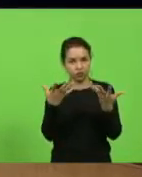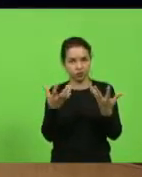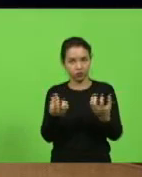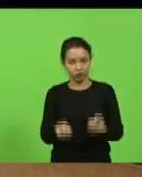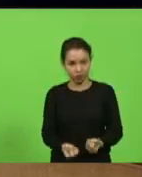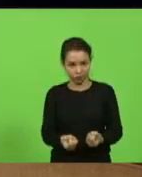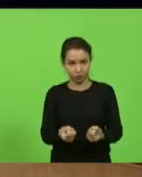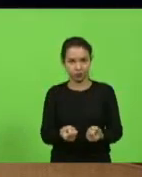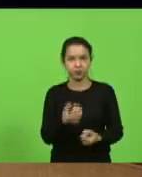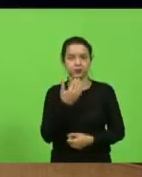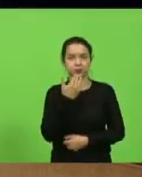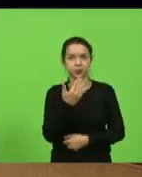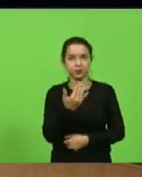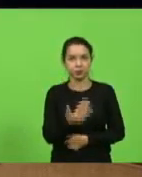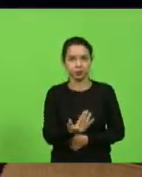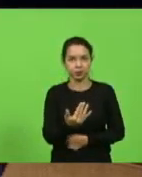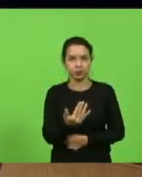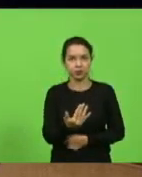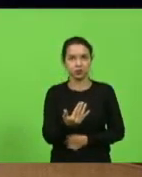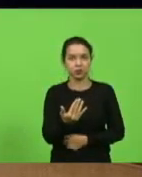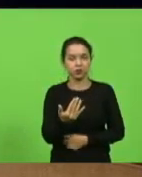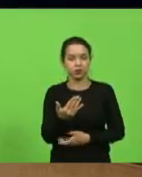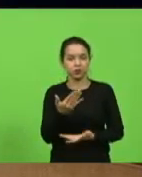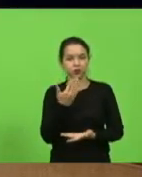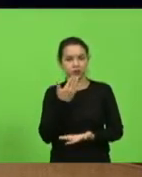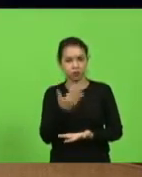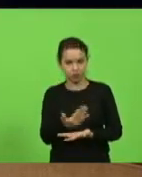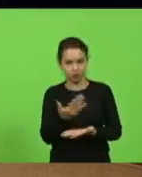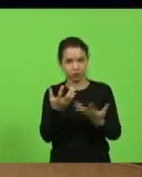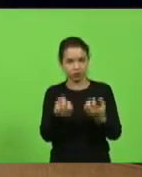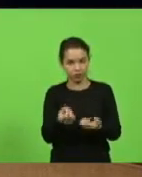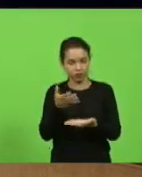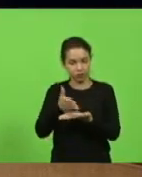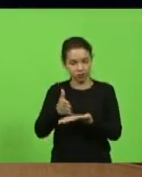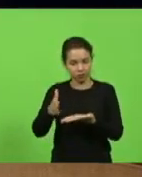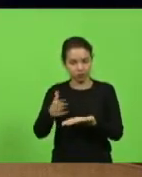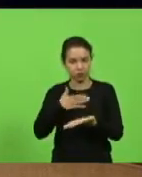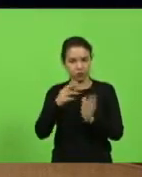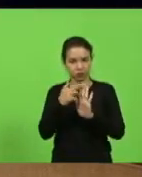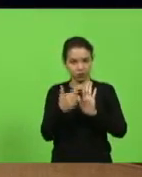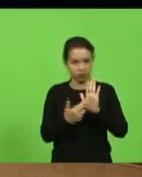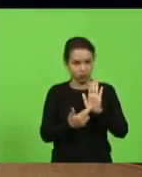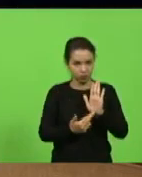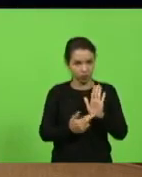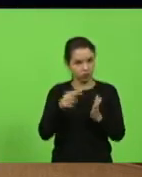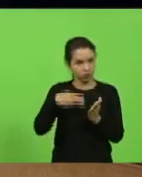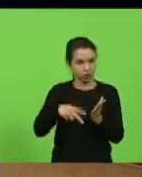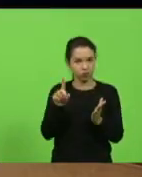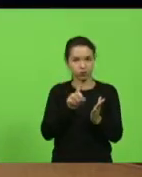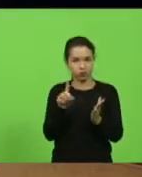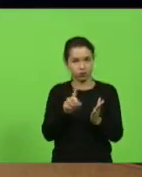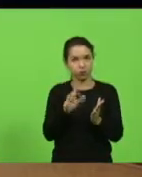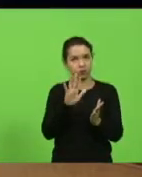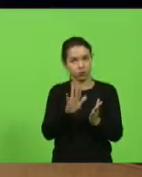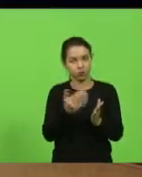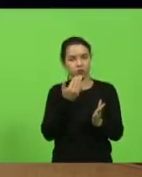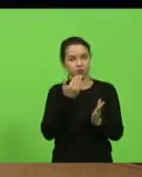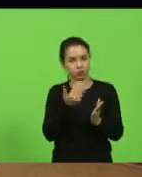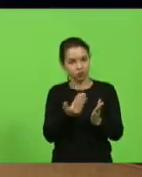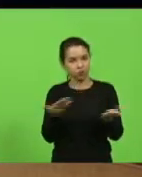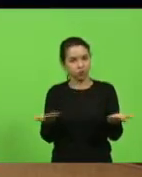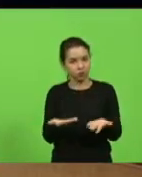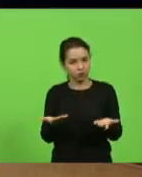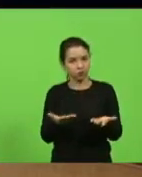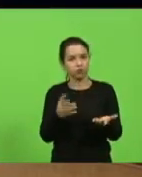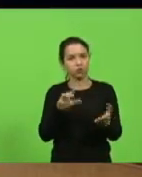vou deixar de ler parte do meu relatório. Mas peço desde já, requeiro desde já, a